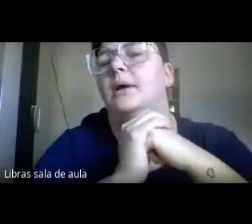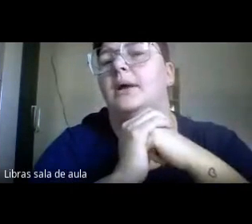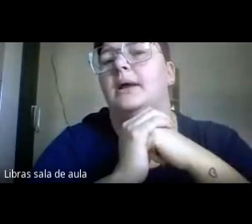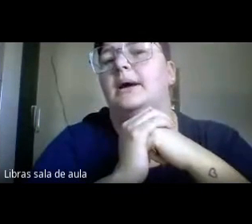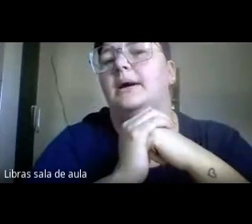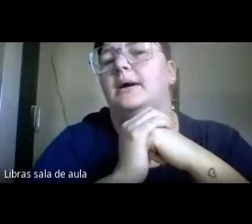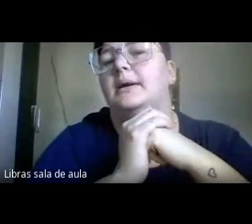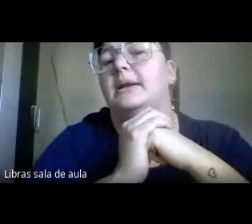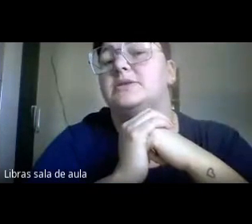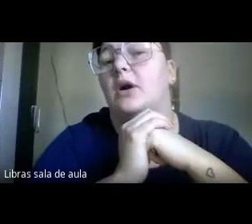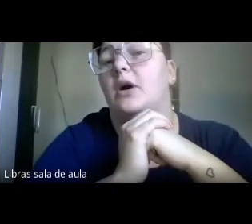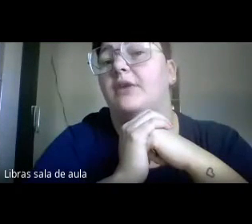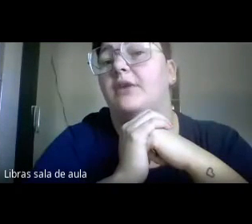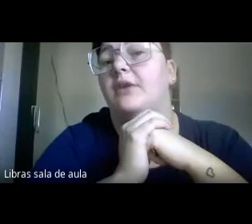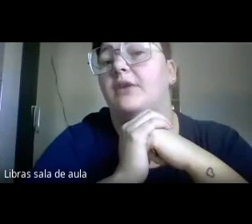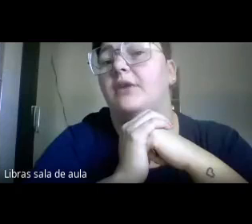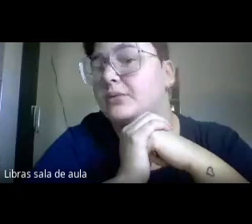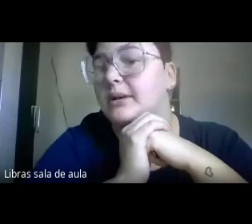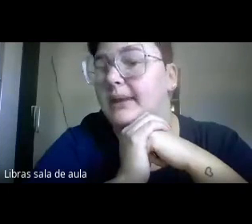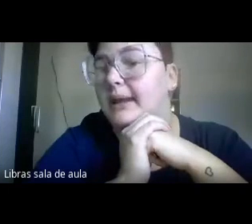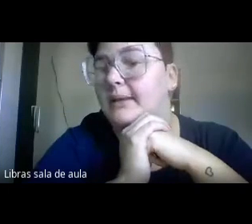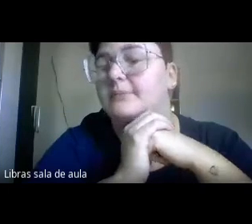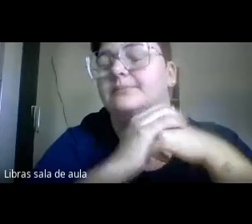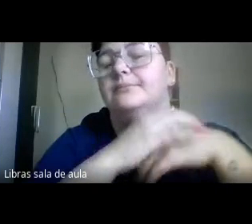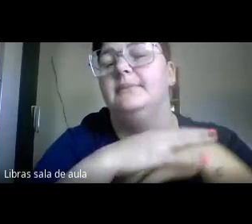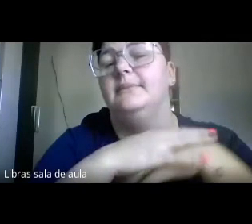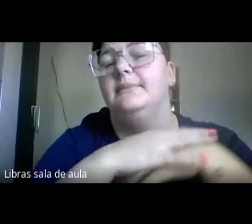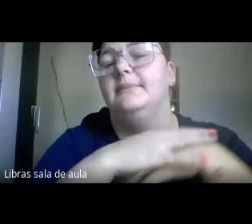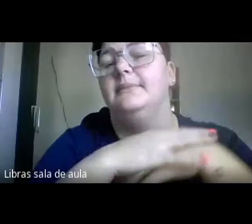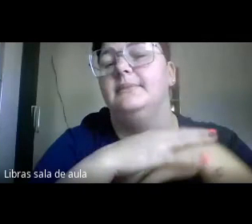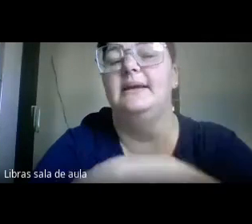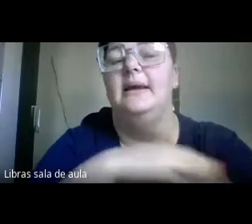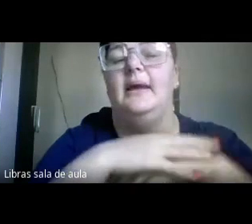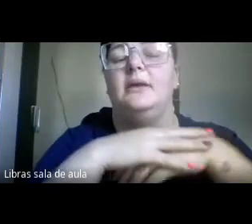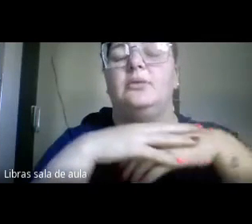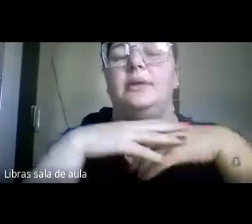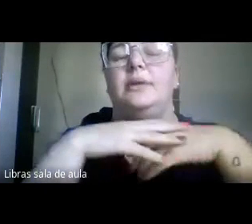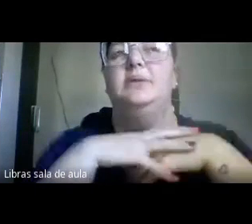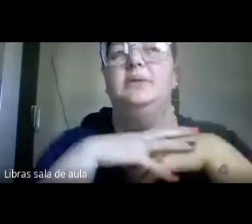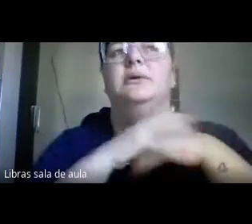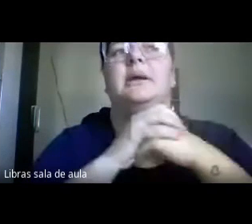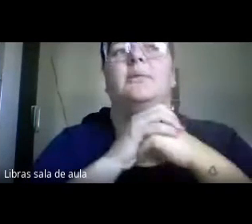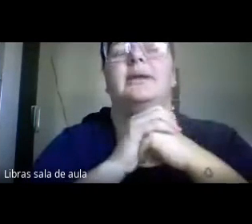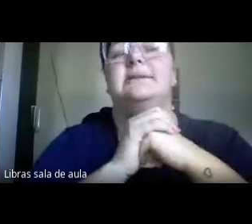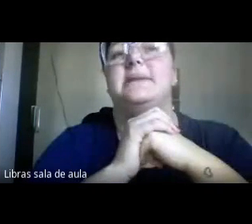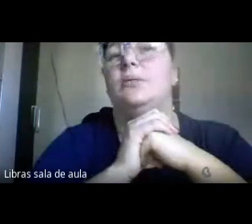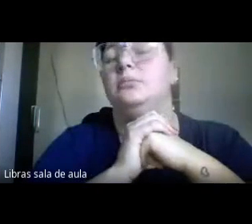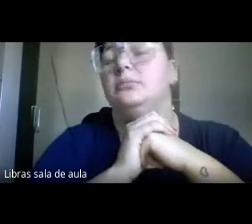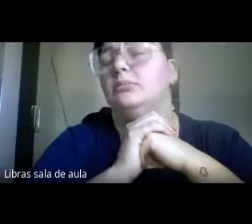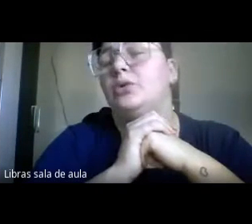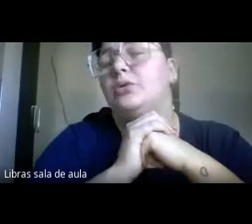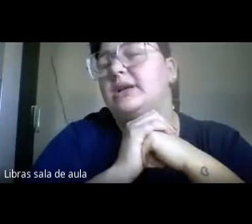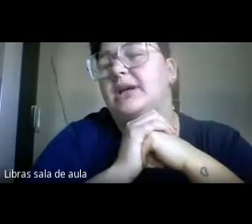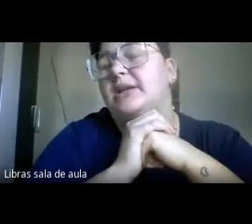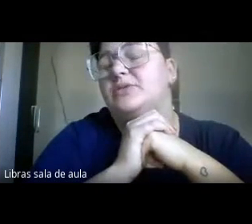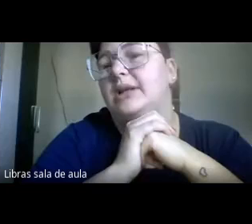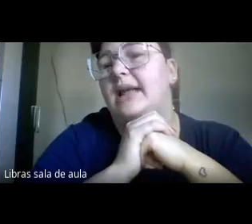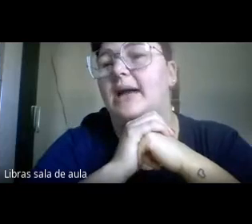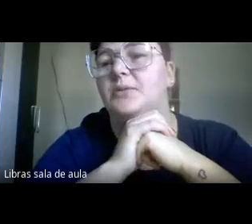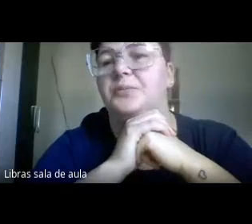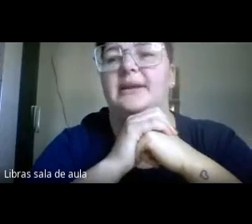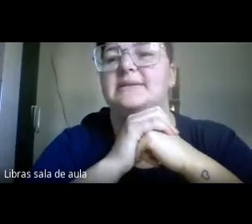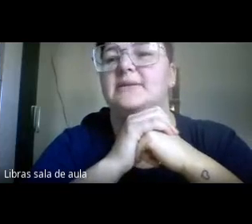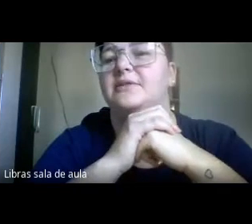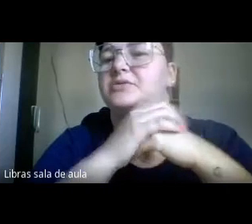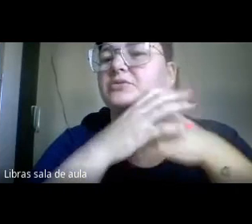intelectual, que sofre muito também, né, quando é incluído, porque eles são muito deixados de